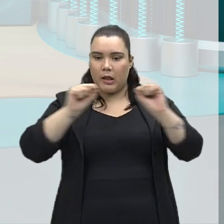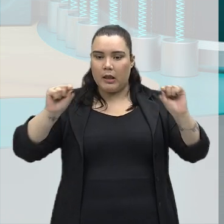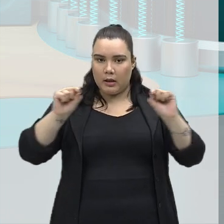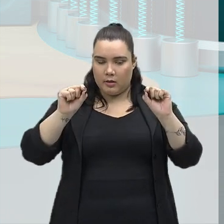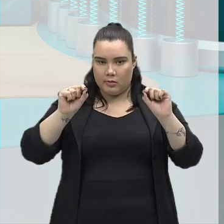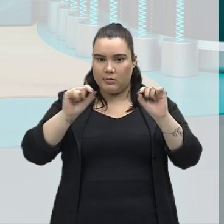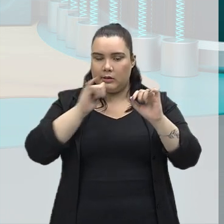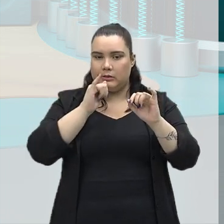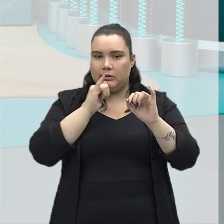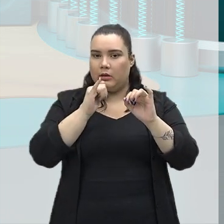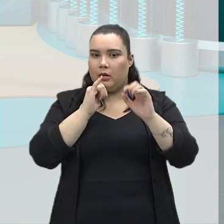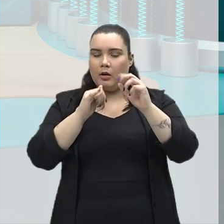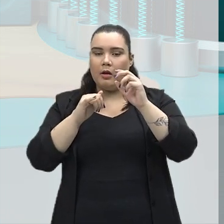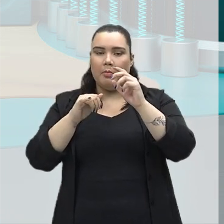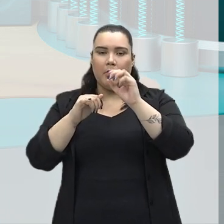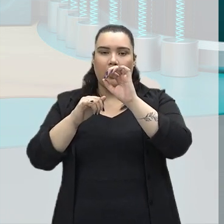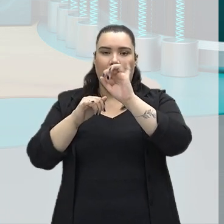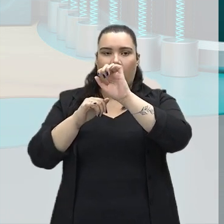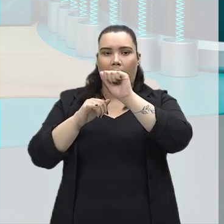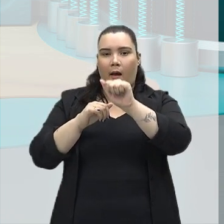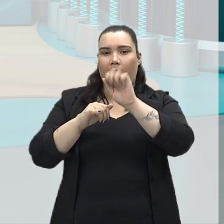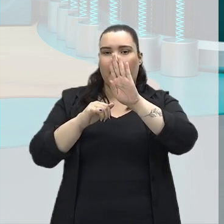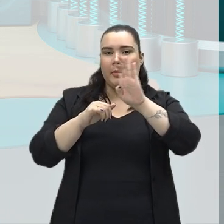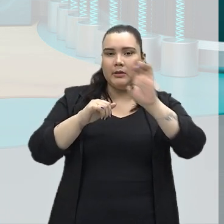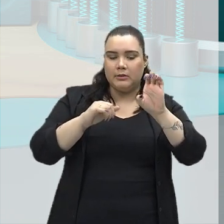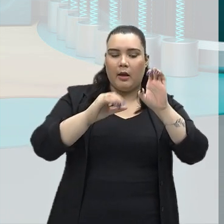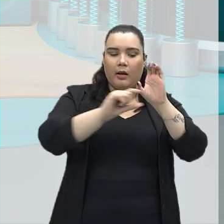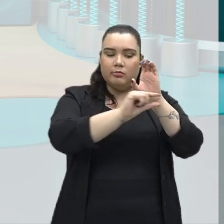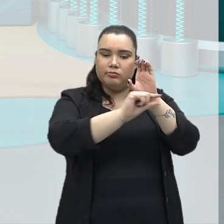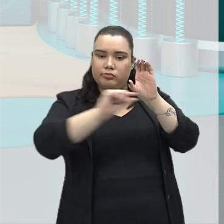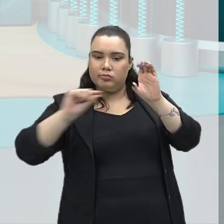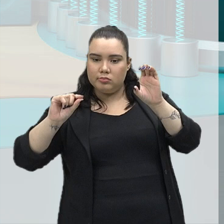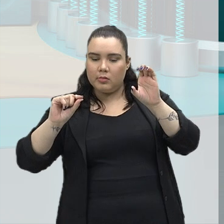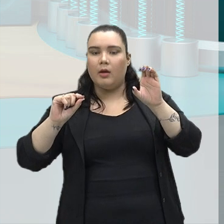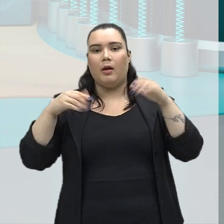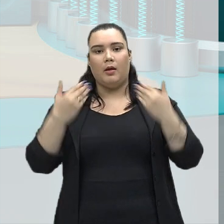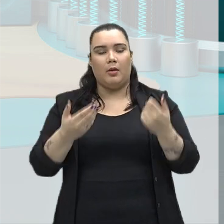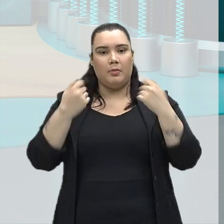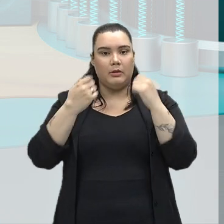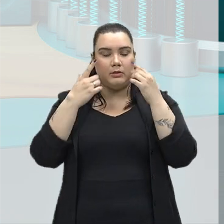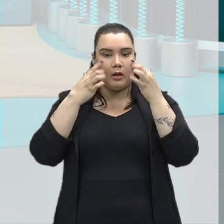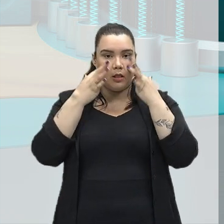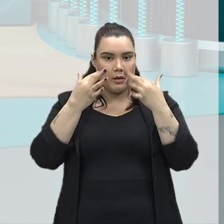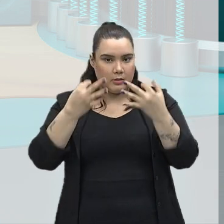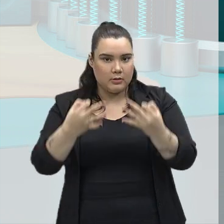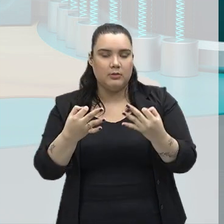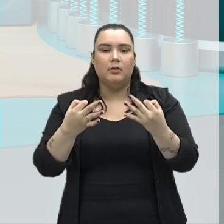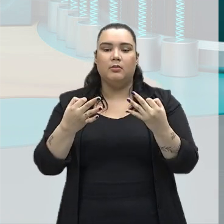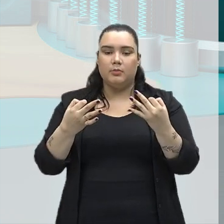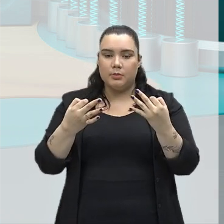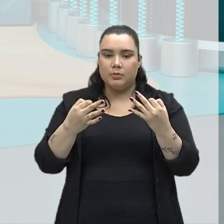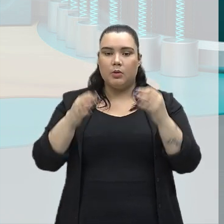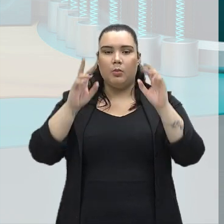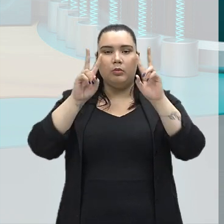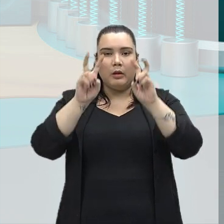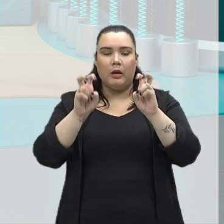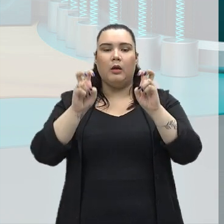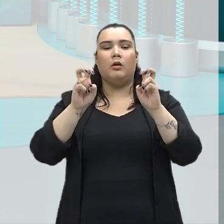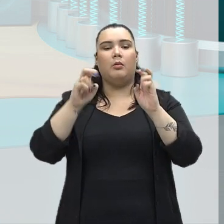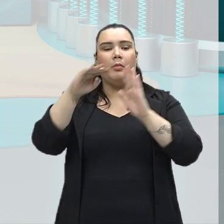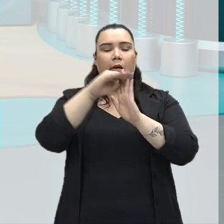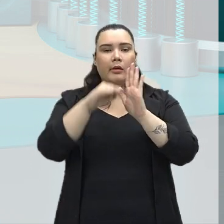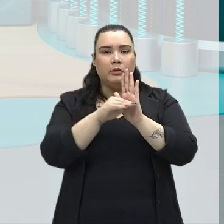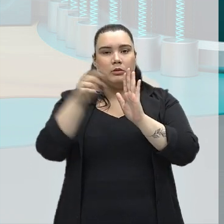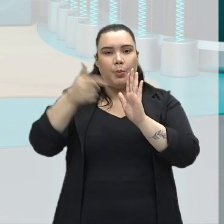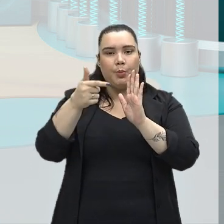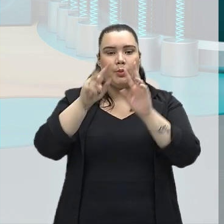quando a gente estiver utilizando o scanning, fiquem atentos ao título, subtítulo,